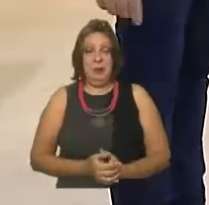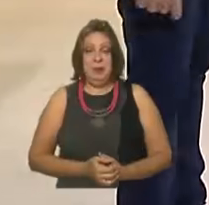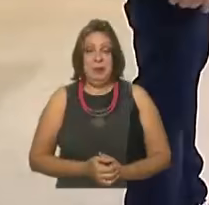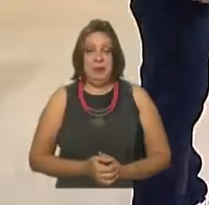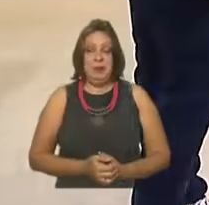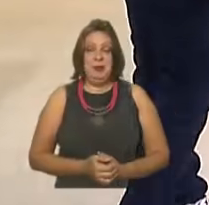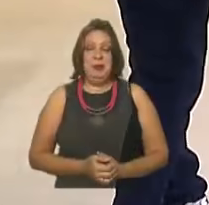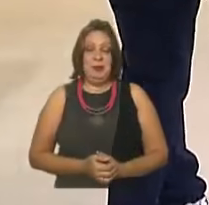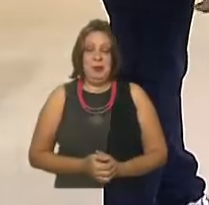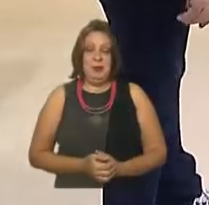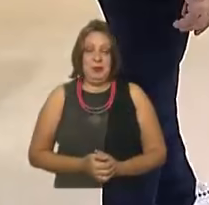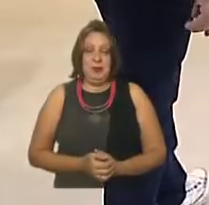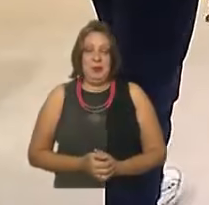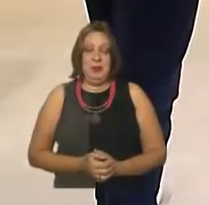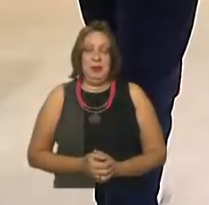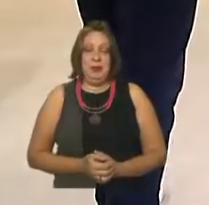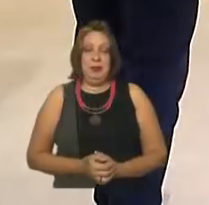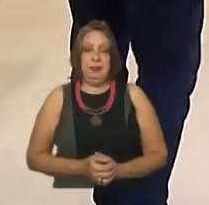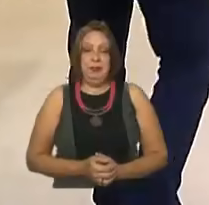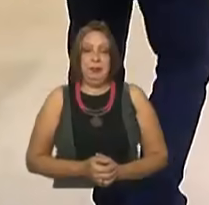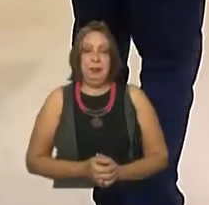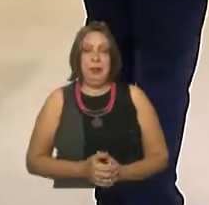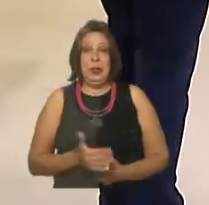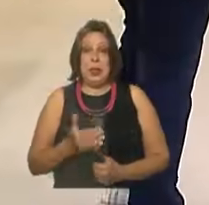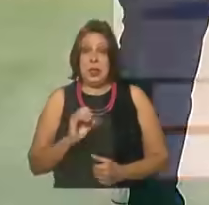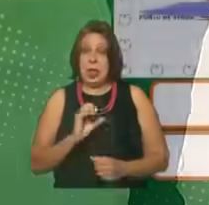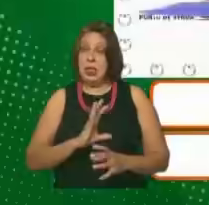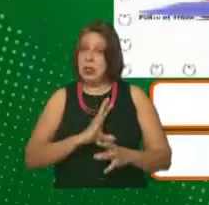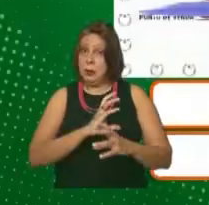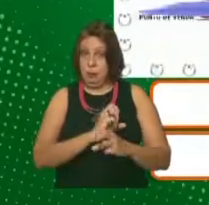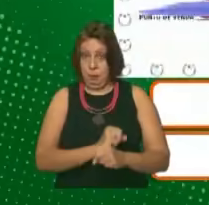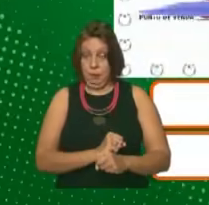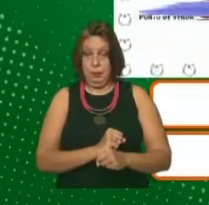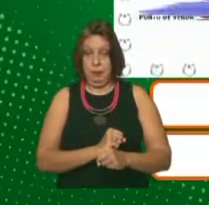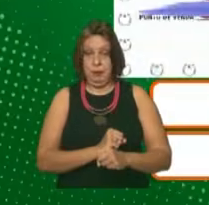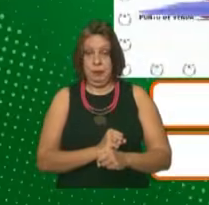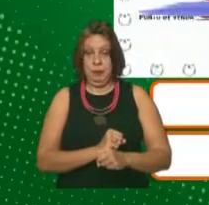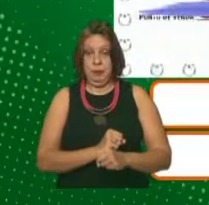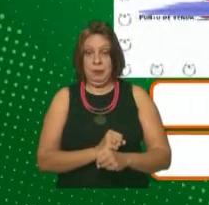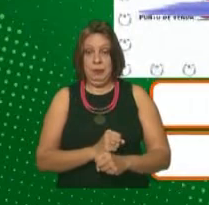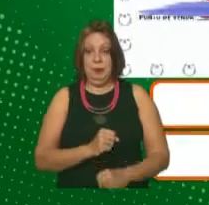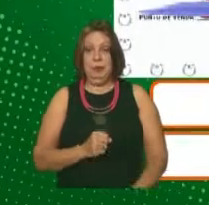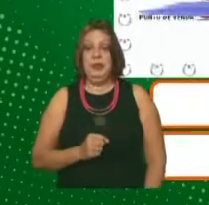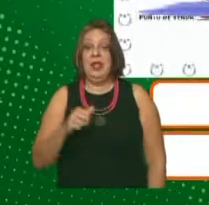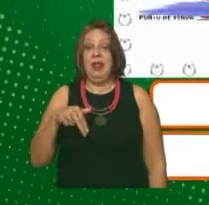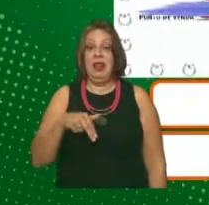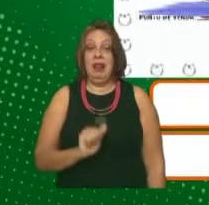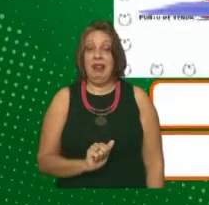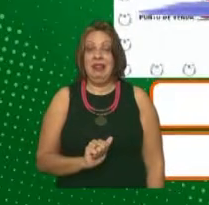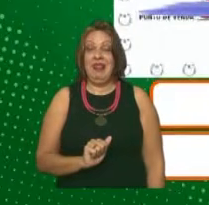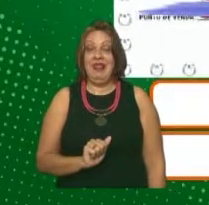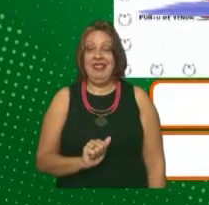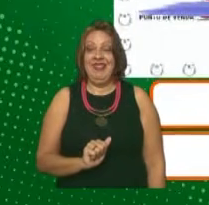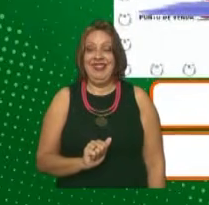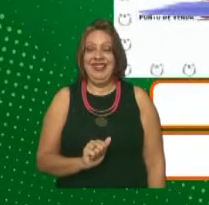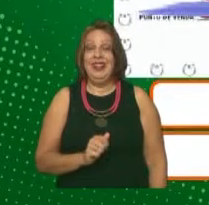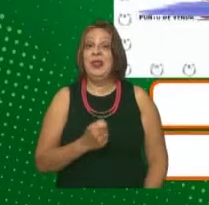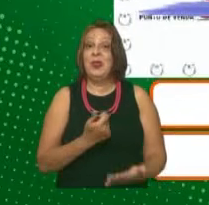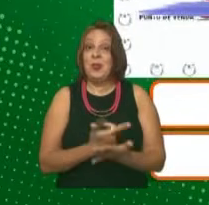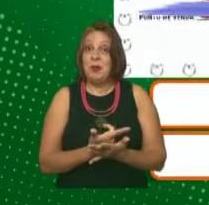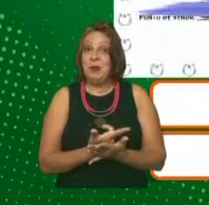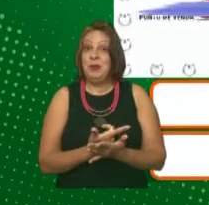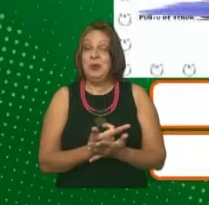Vamos ao décimo Gira Sergipe de hoje, lembrando que no total são 50. E olha só, Ana Cristina Pinheiro adquiriu